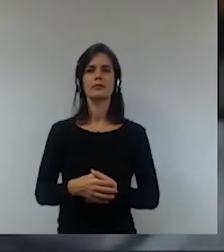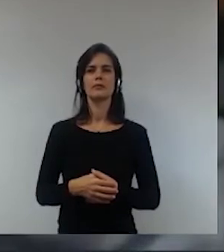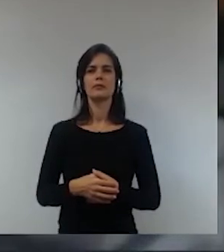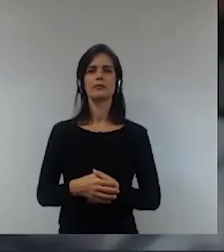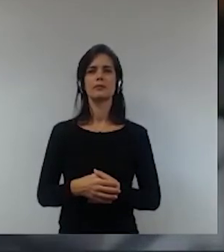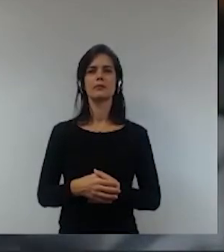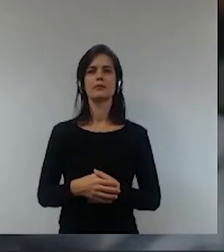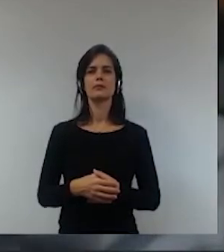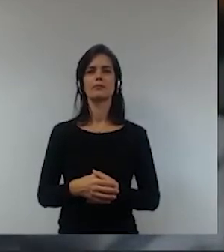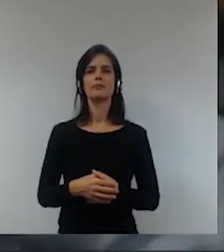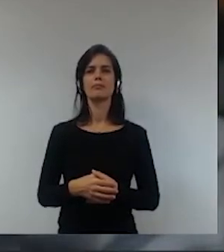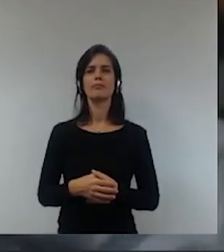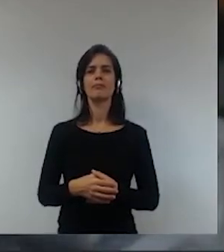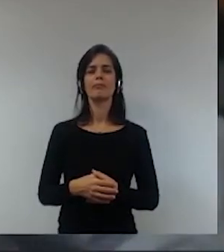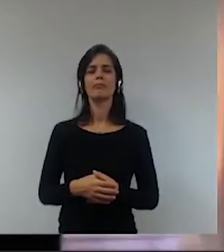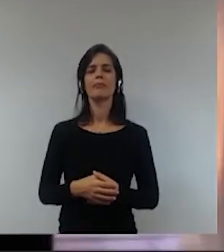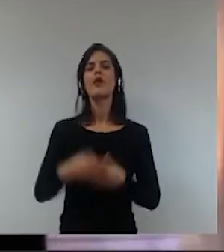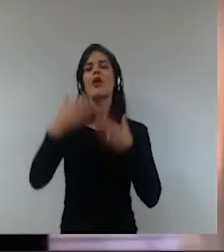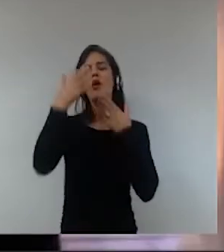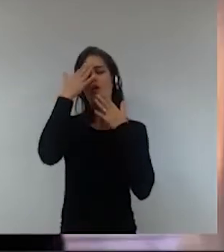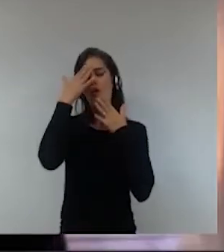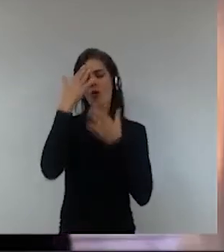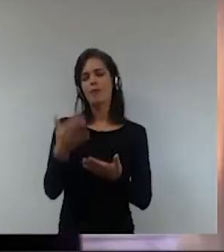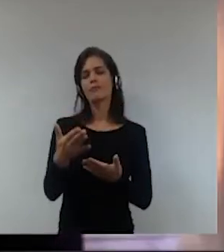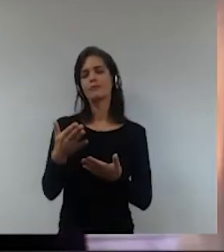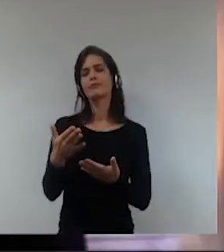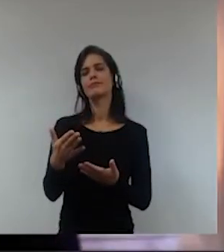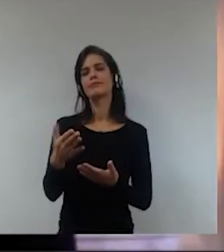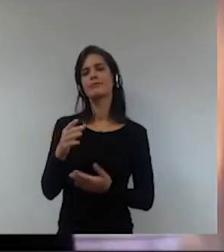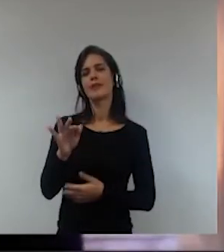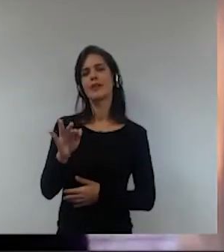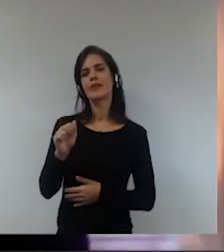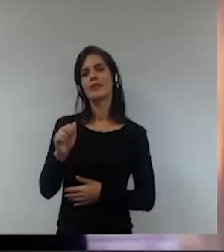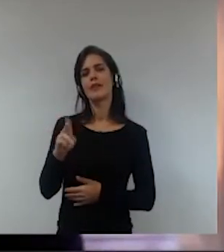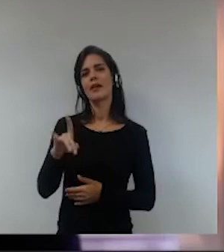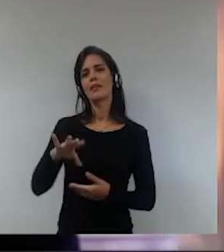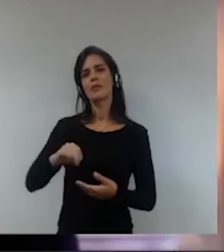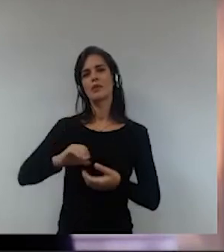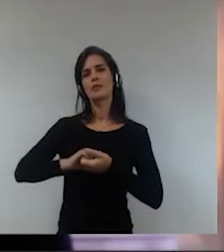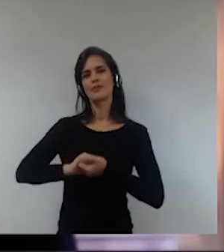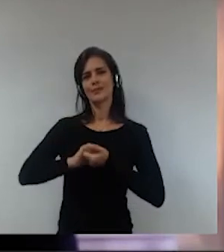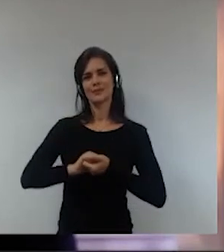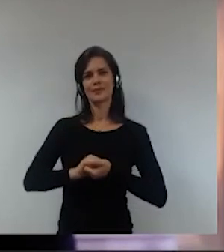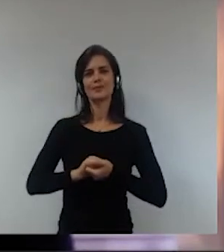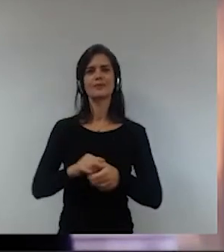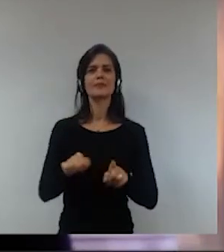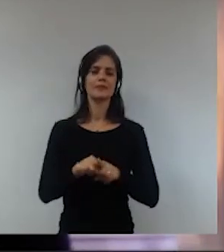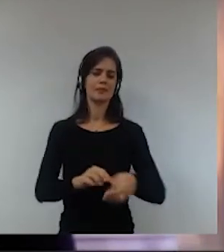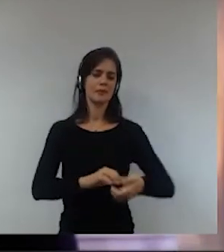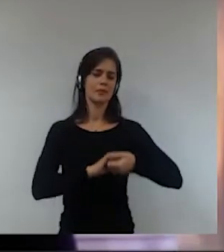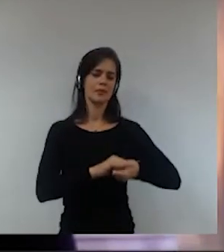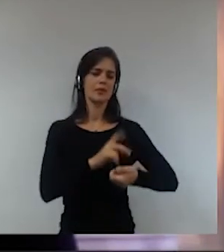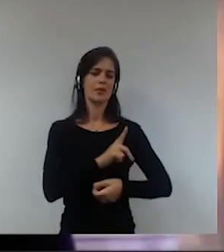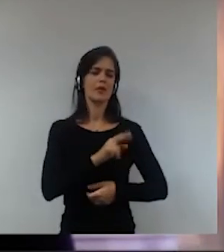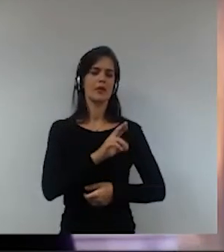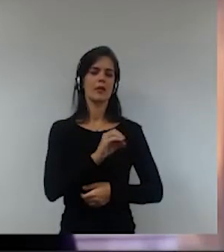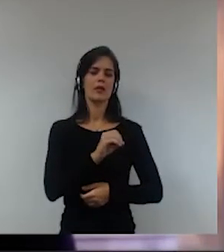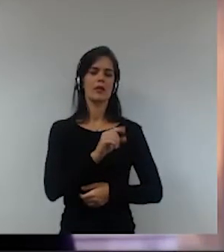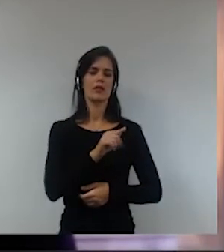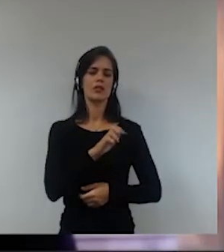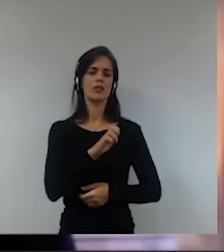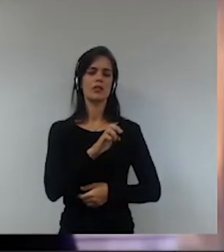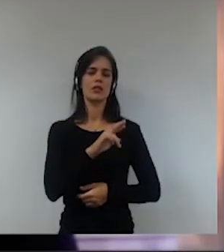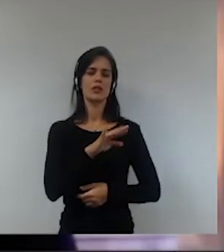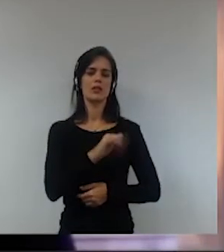Está sem microfone. Obrigado, doutor Fábio. Quero cumprimentá-lo. Quero cumprimentar minha amiga professora Rogéria